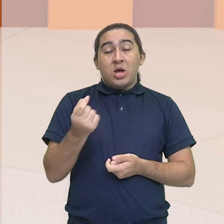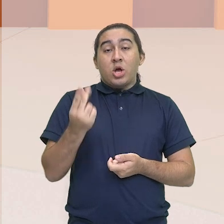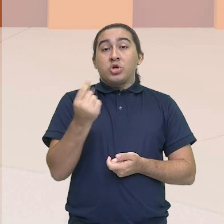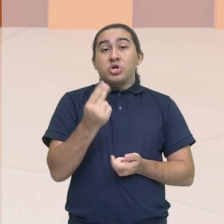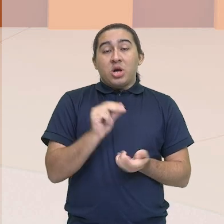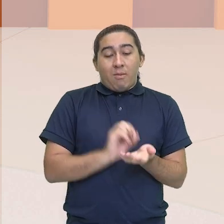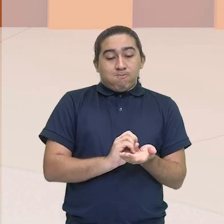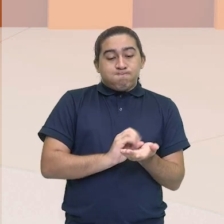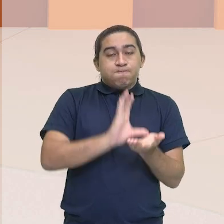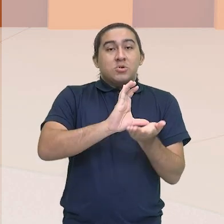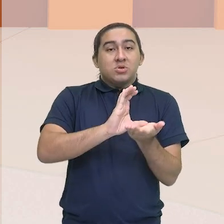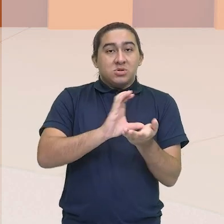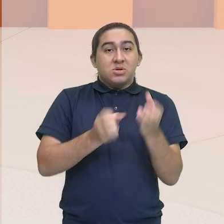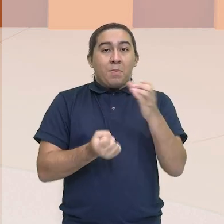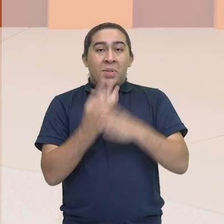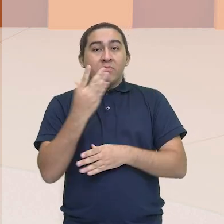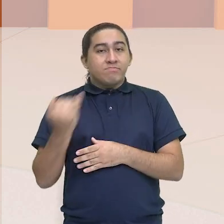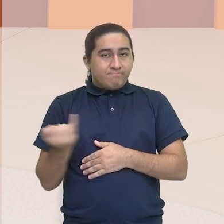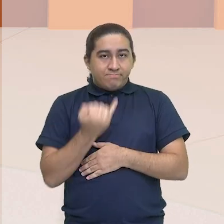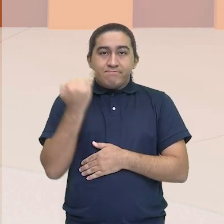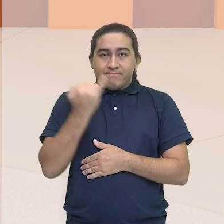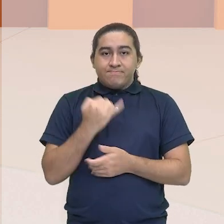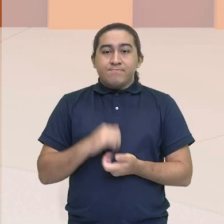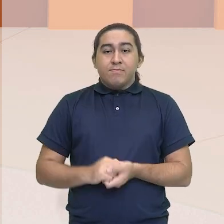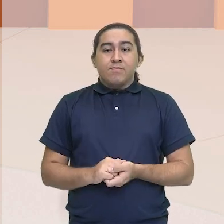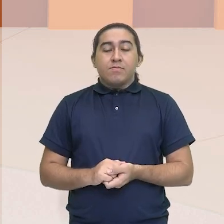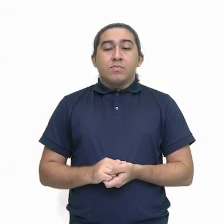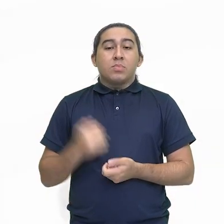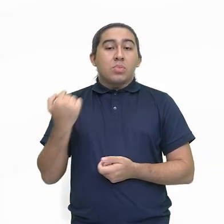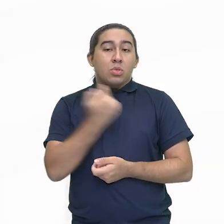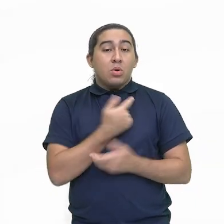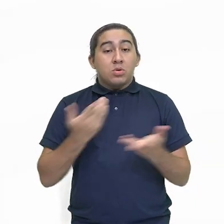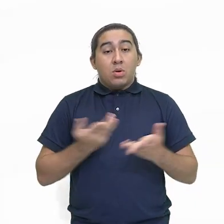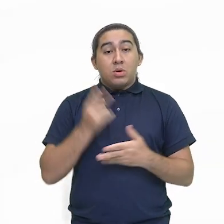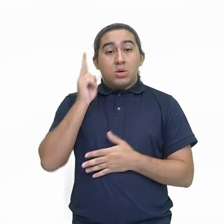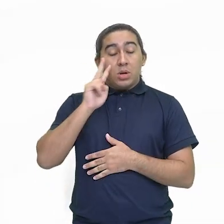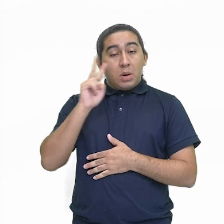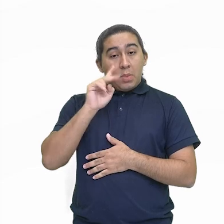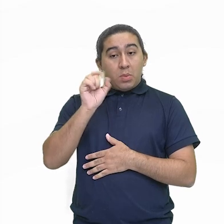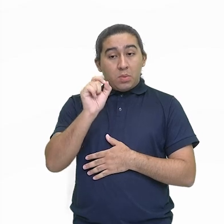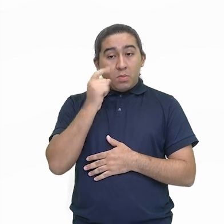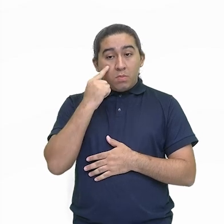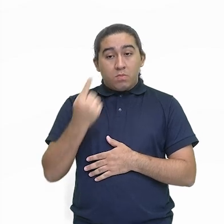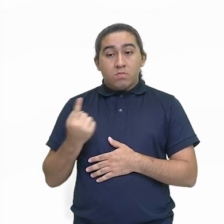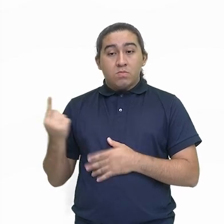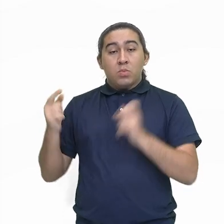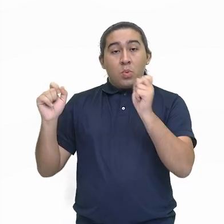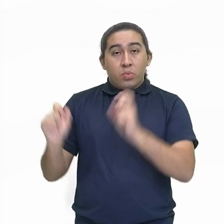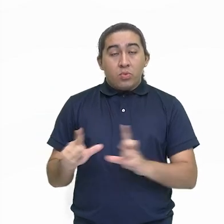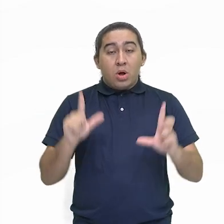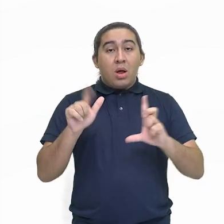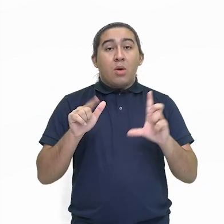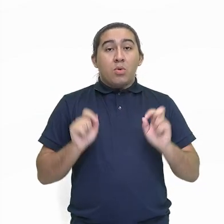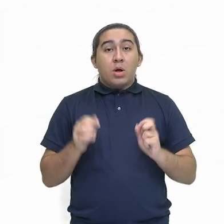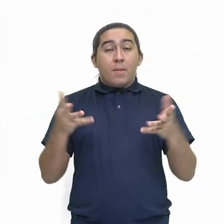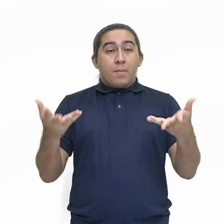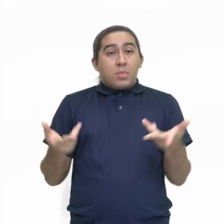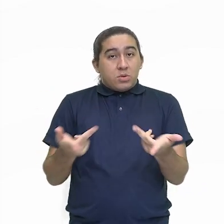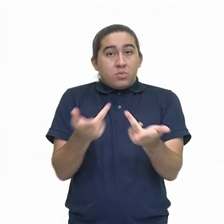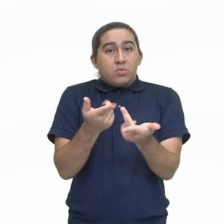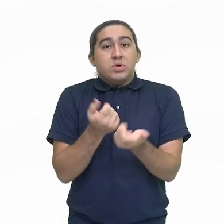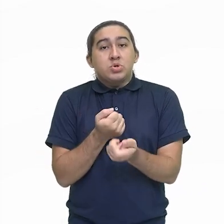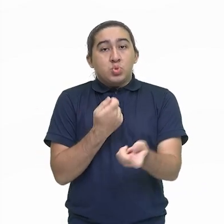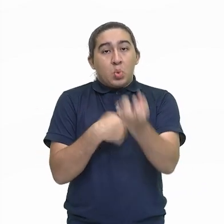de riquezas é muito importante. A gente vai relembrar agora, na próxima tela, alguns benefícios do comércio internacional. O caso